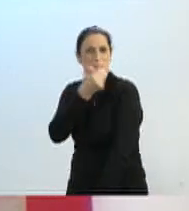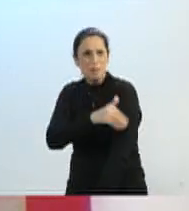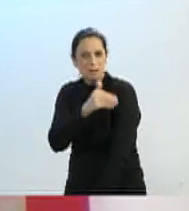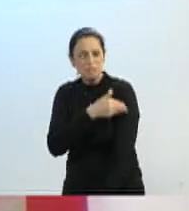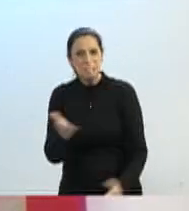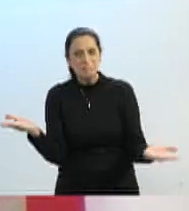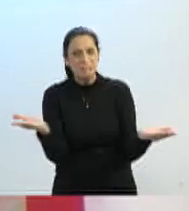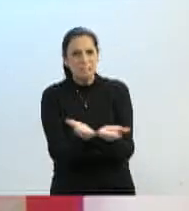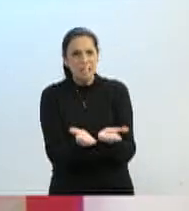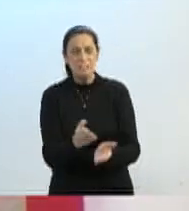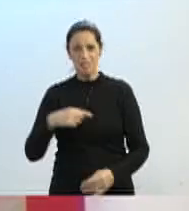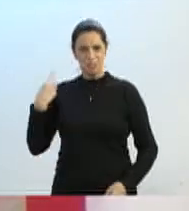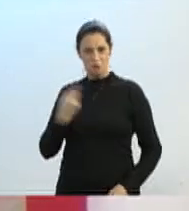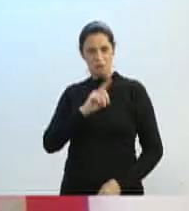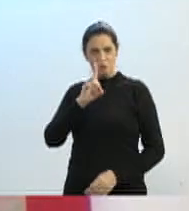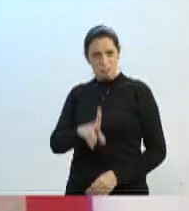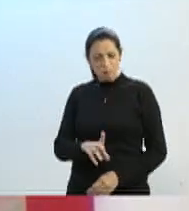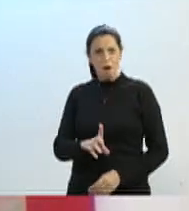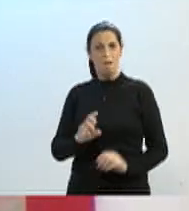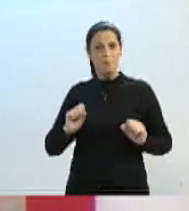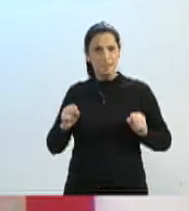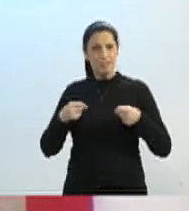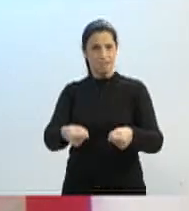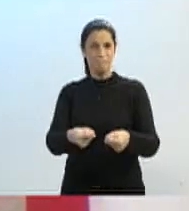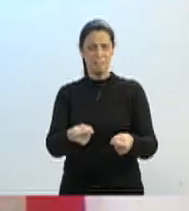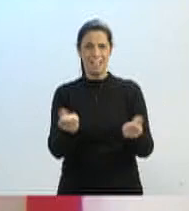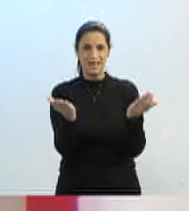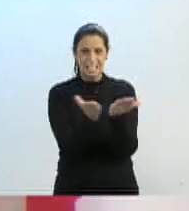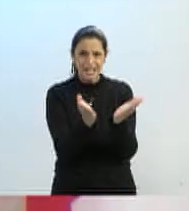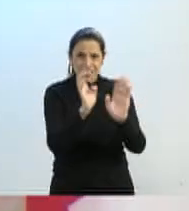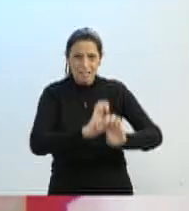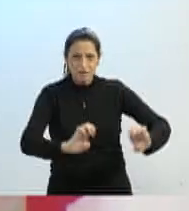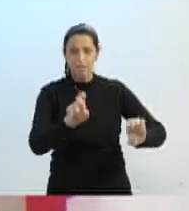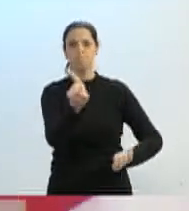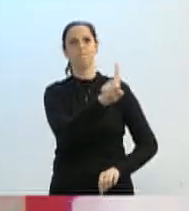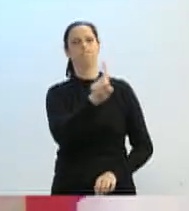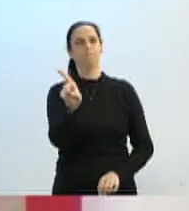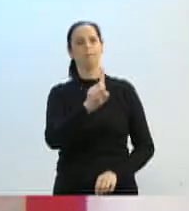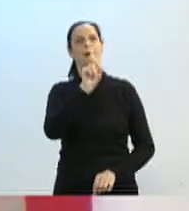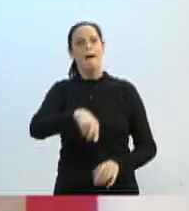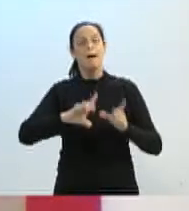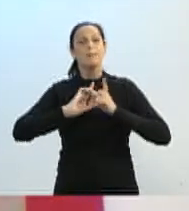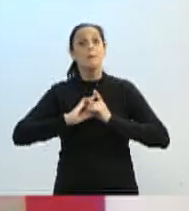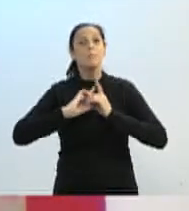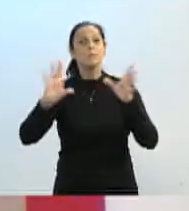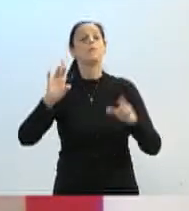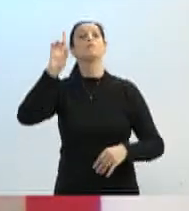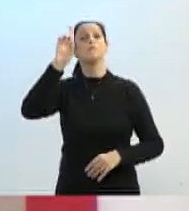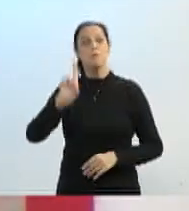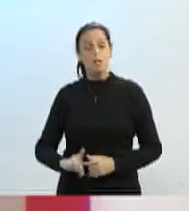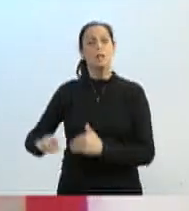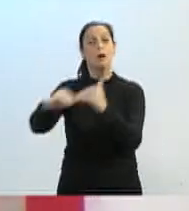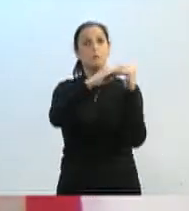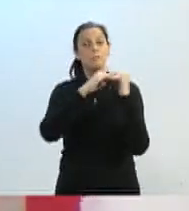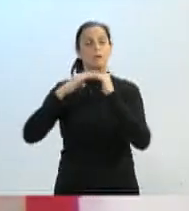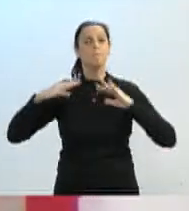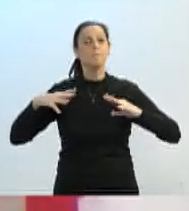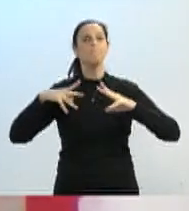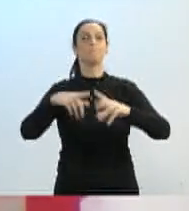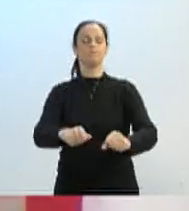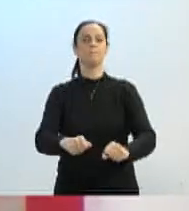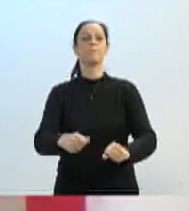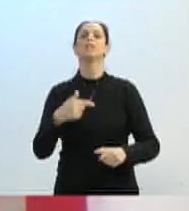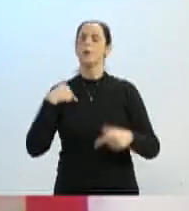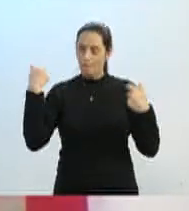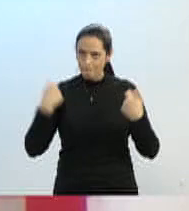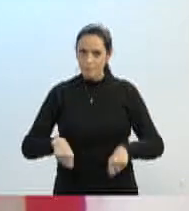para defender apenas evangélicos, nós estamos defendendo a democracia e o direito igual para todos. E eu